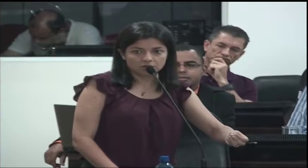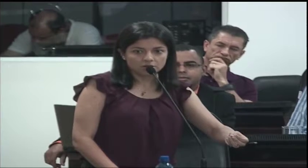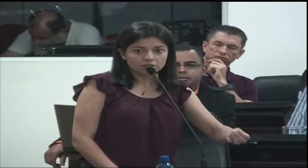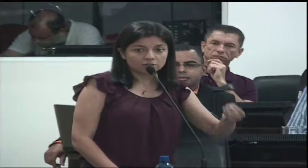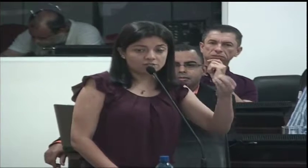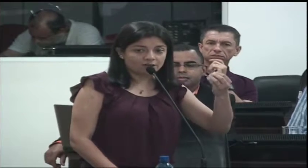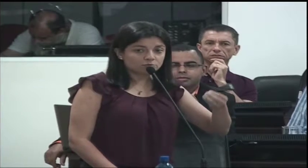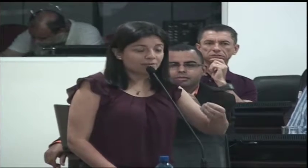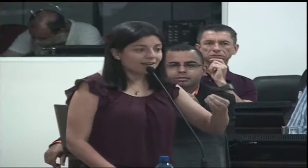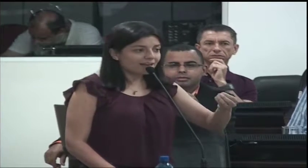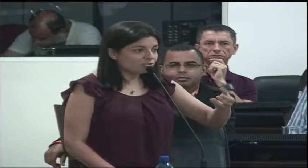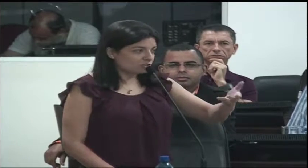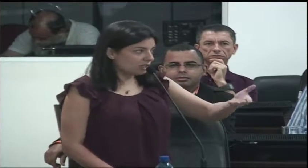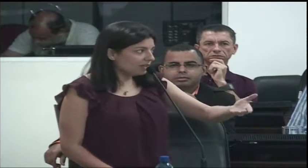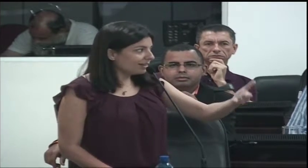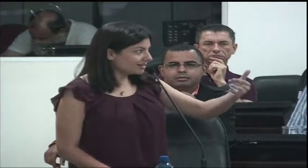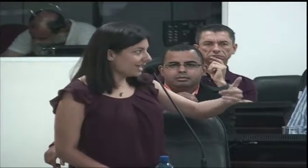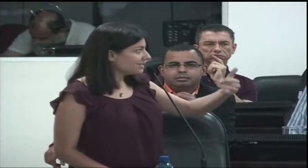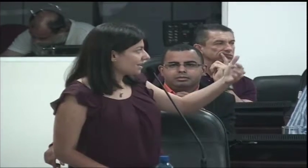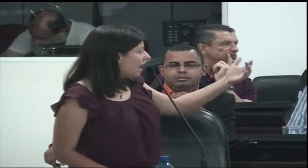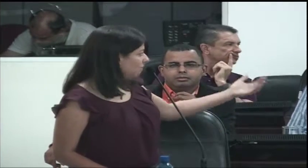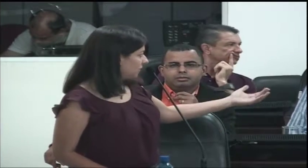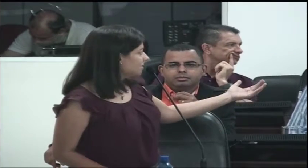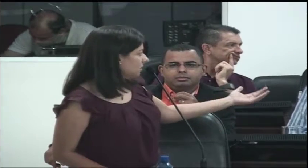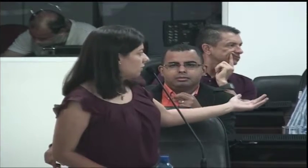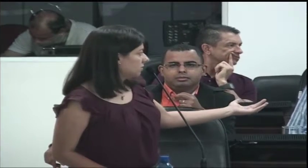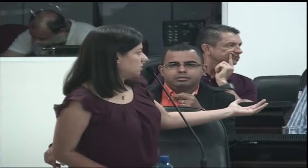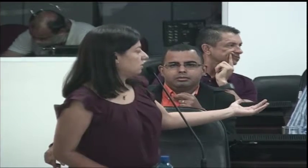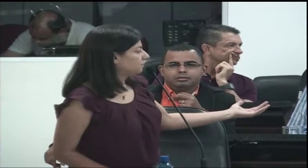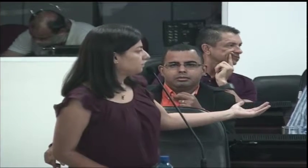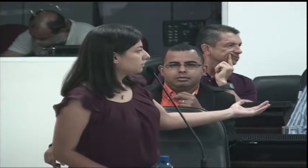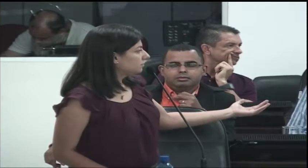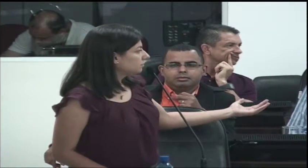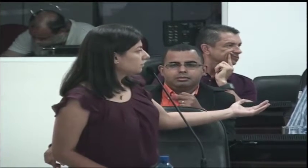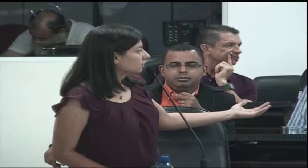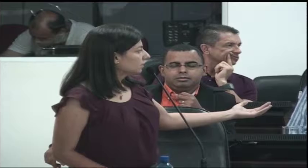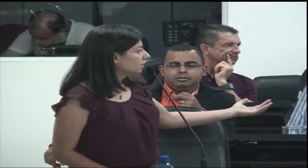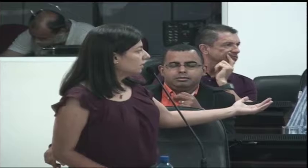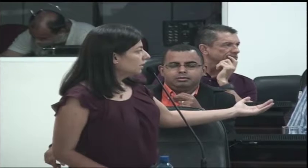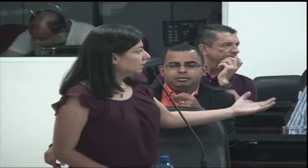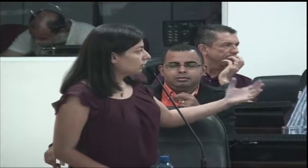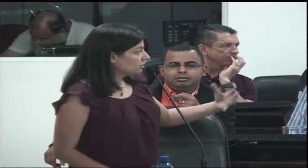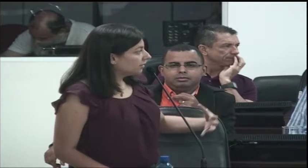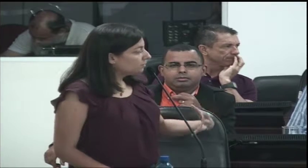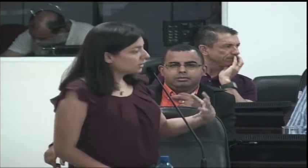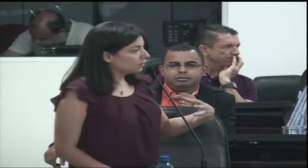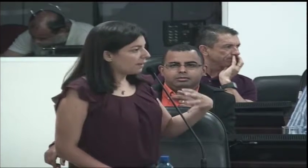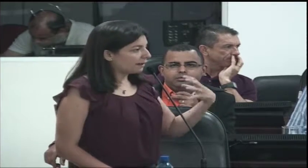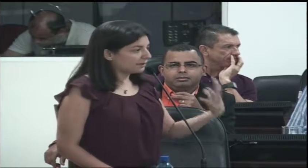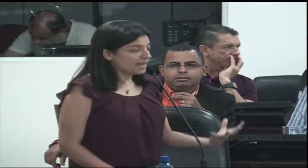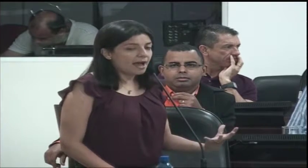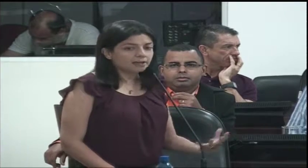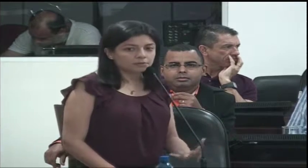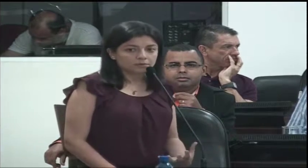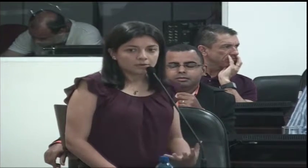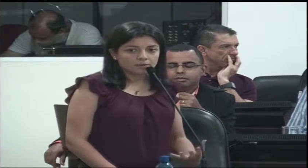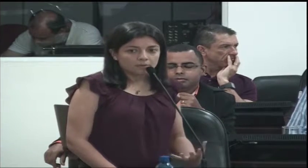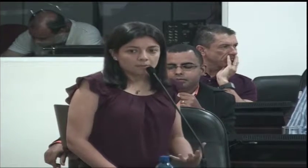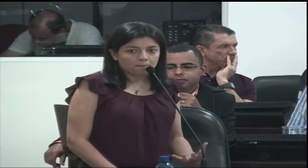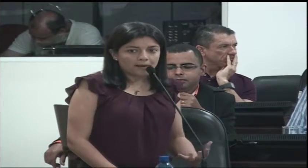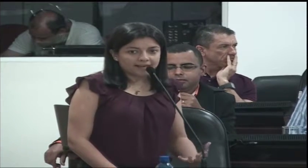amostra. Nós tivemos uma guerra de etnias nesta amostra. Então, nós só temos que tomar